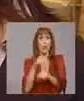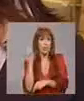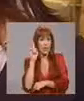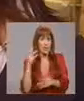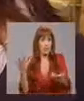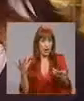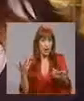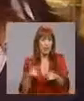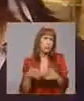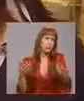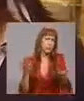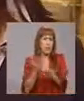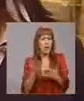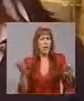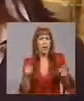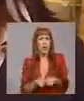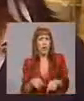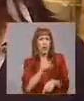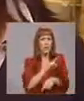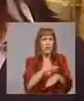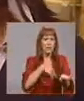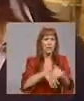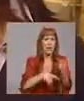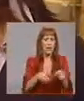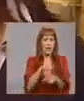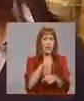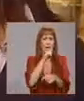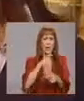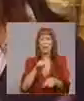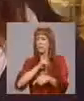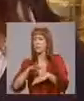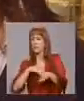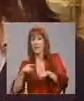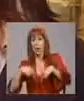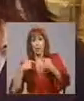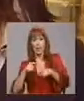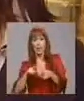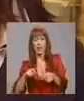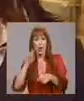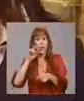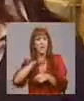essenciais, sei lá, desde a privatização da água à privatização da própria